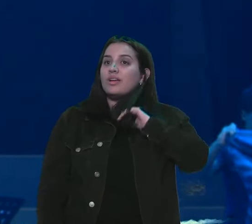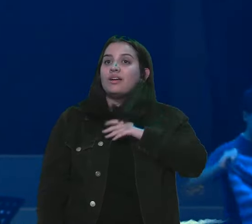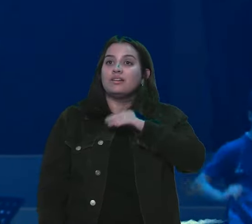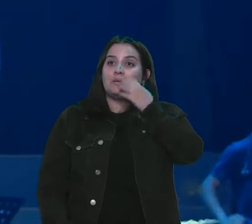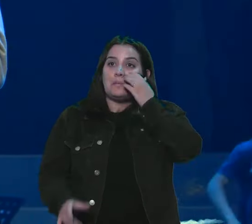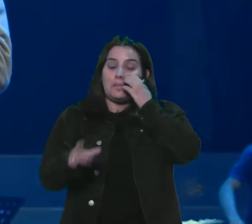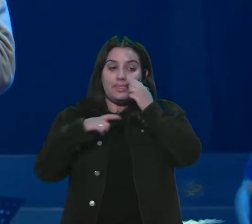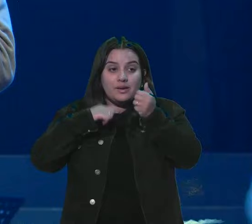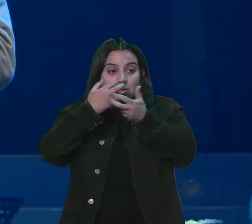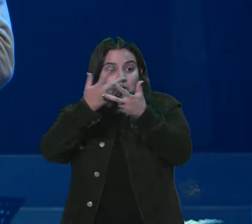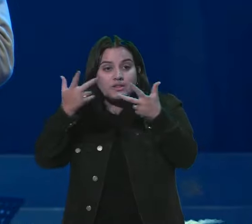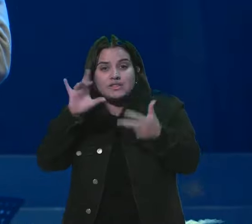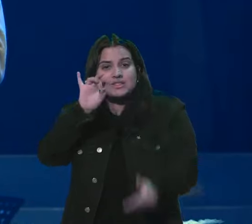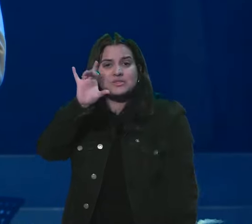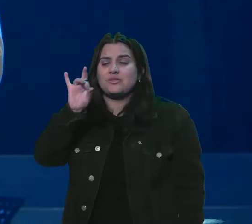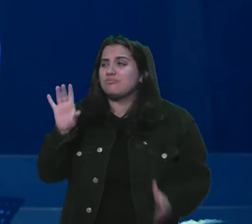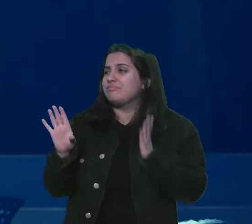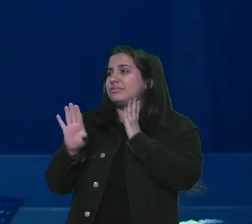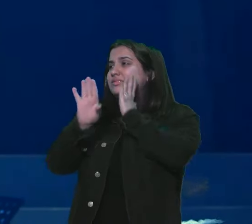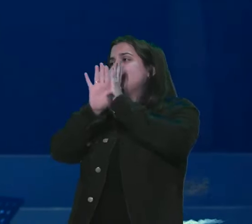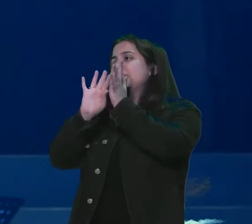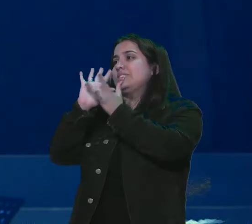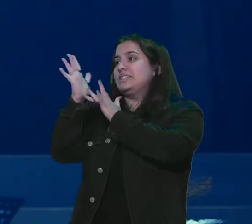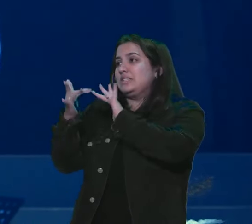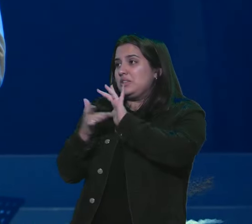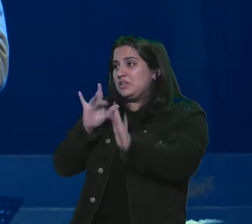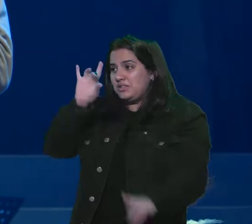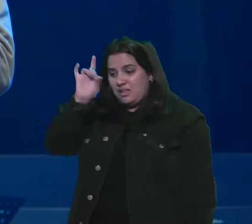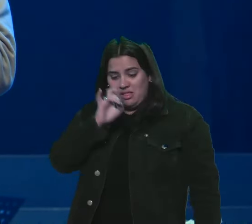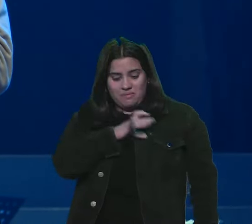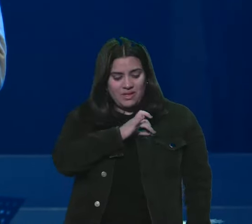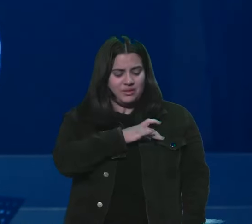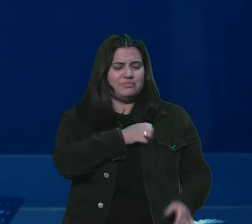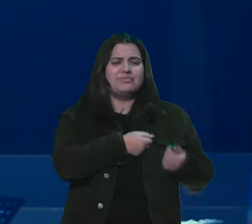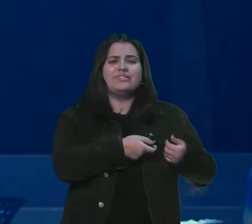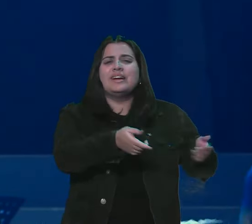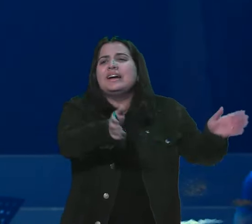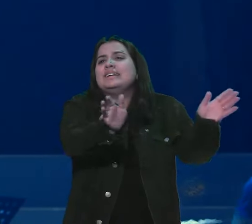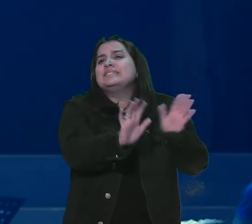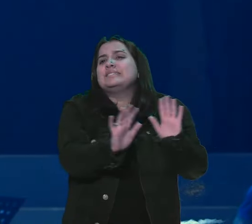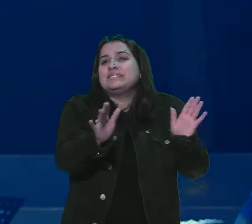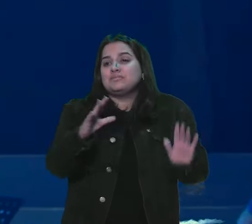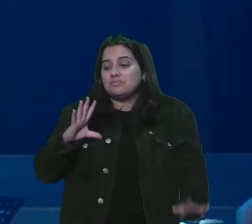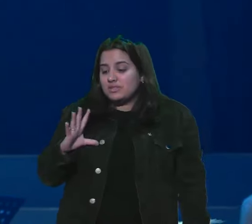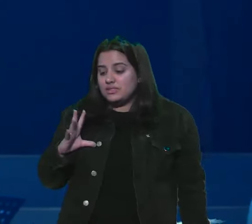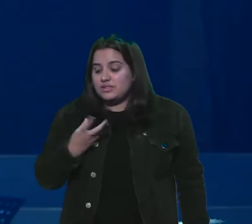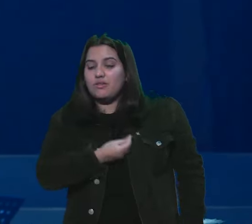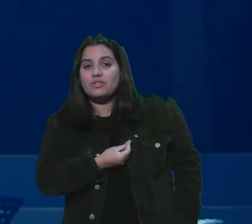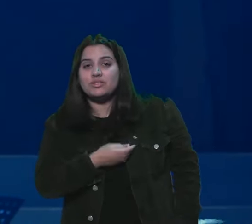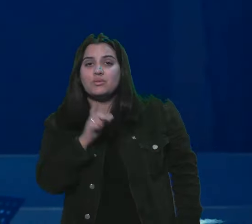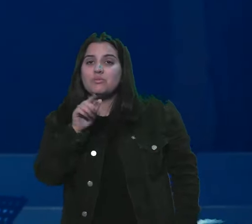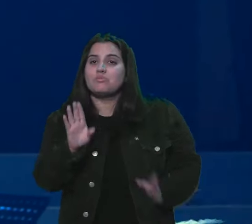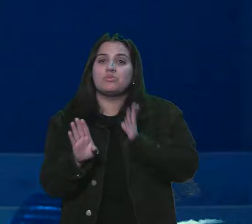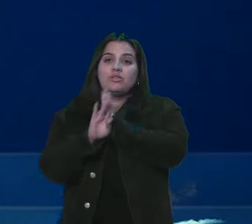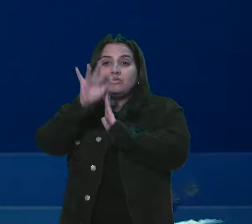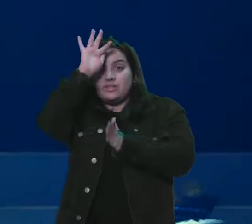coisas que só Jesus pode fazer. Que Ele tira o medo e que a salvação é apenas pela fé.